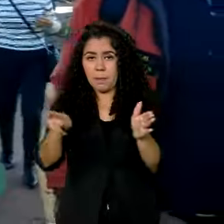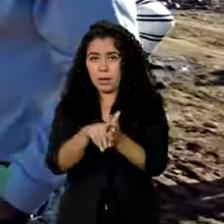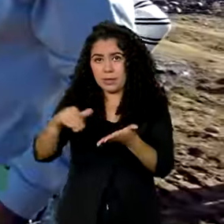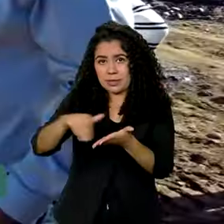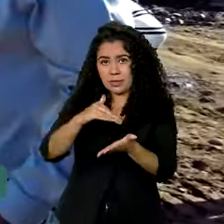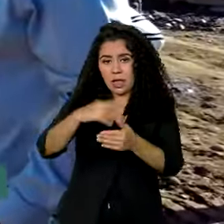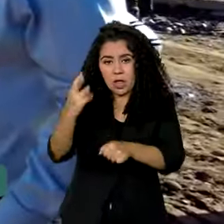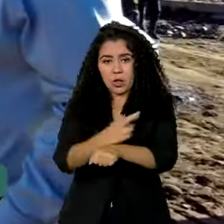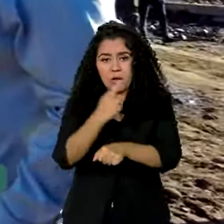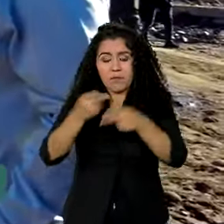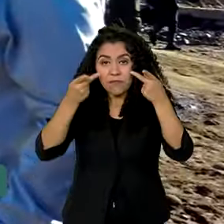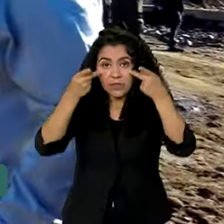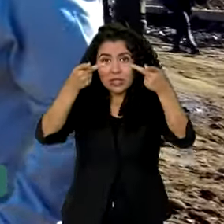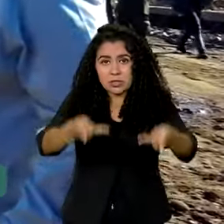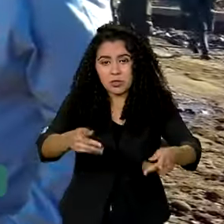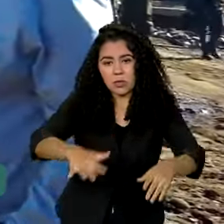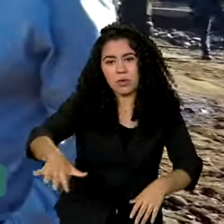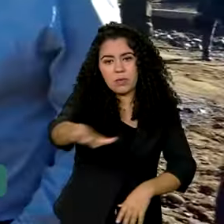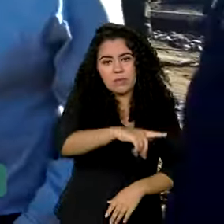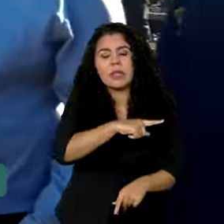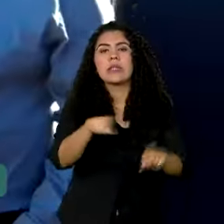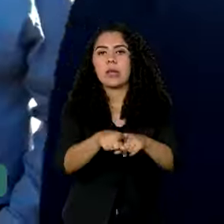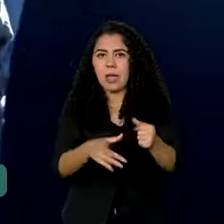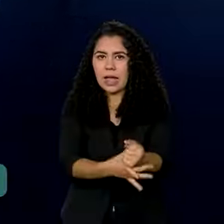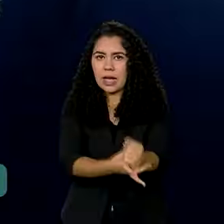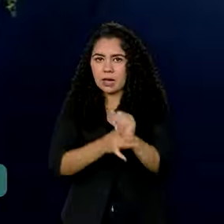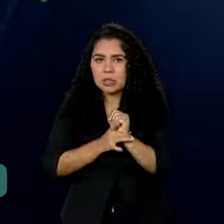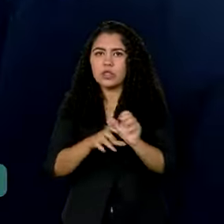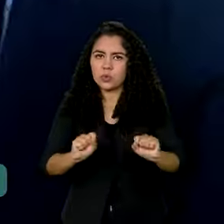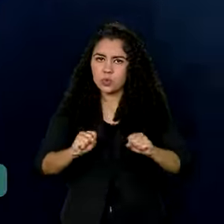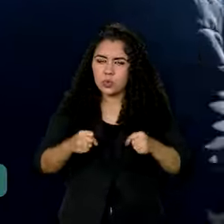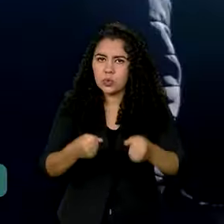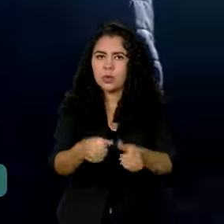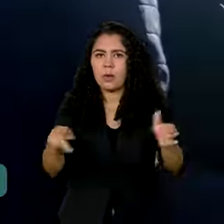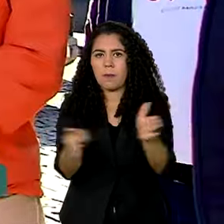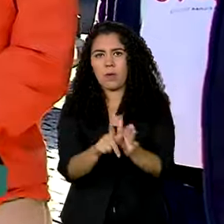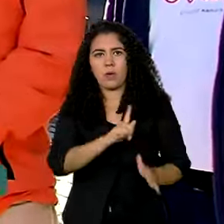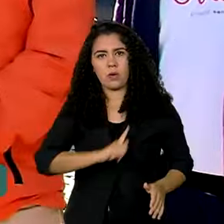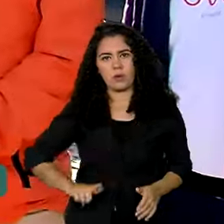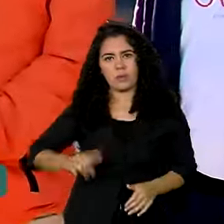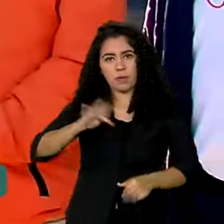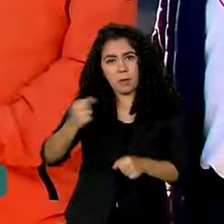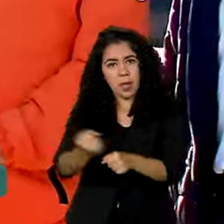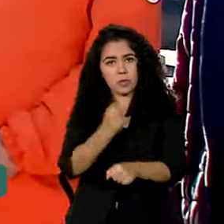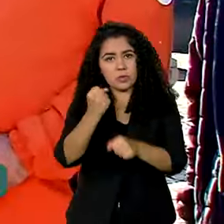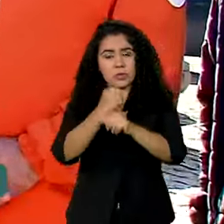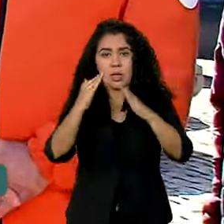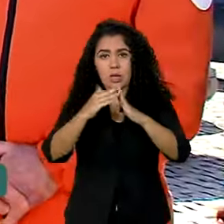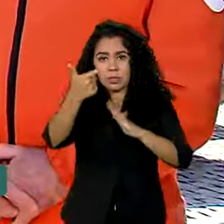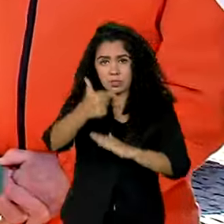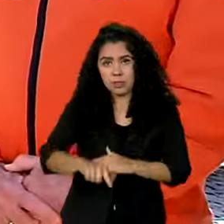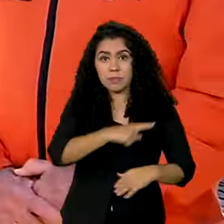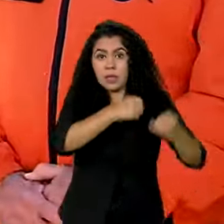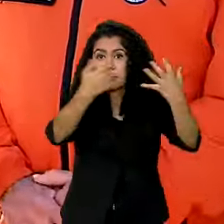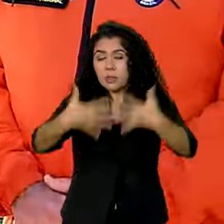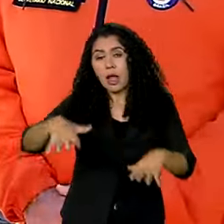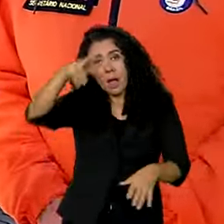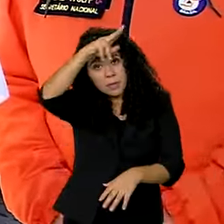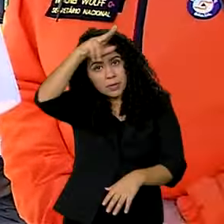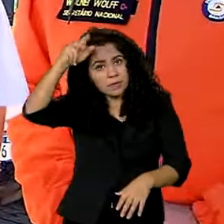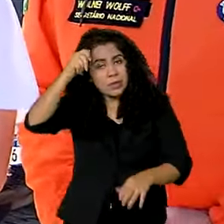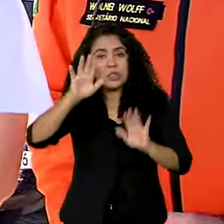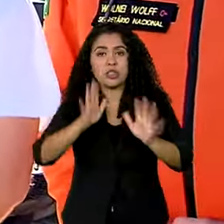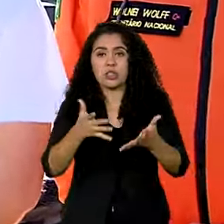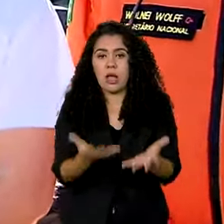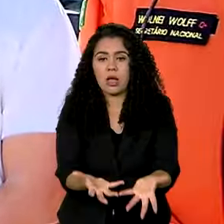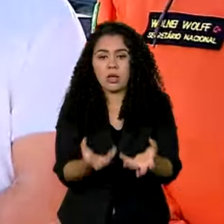atingida. Paulo Pimenta garantiu o empenho do governo federal na reconstrução das casas. A prefeitura já adquiriu, através